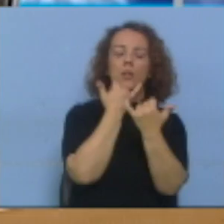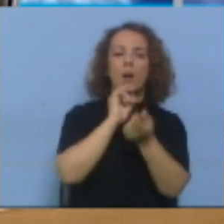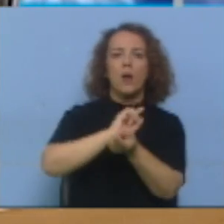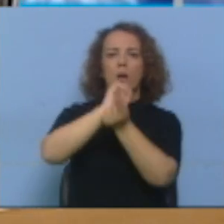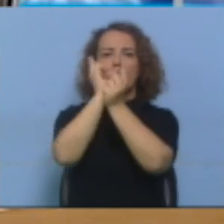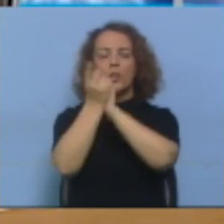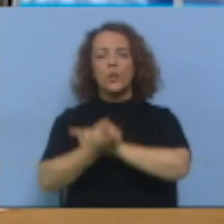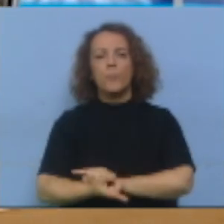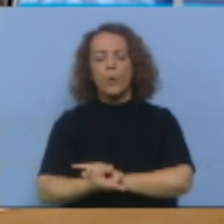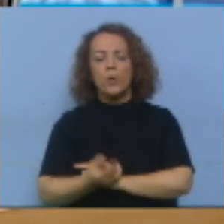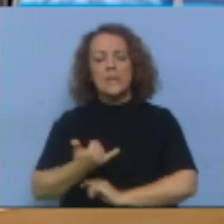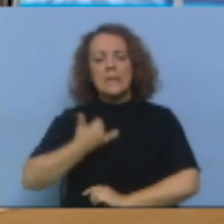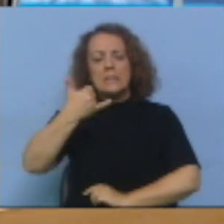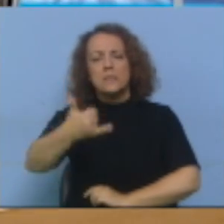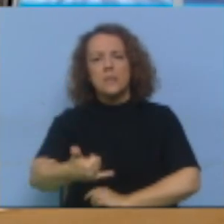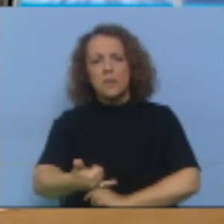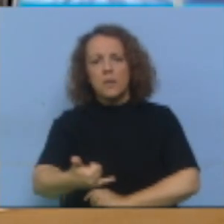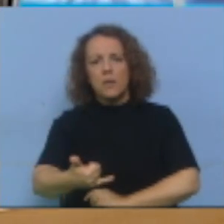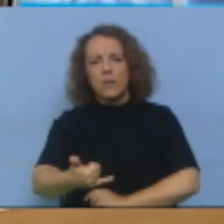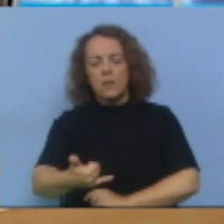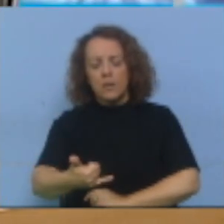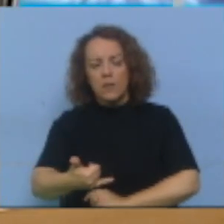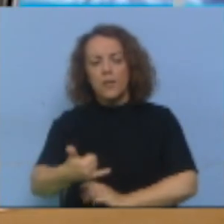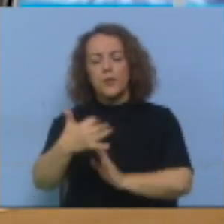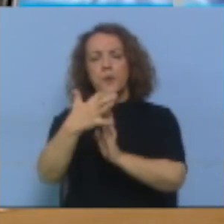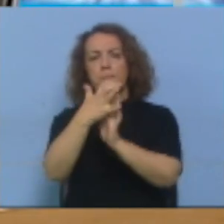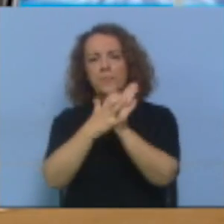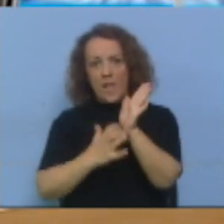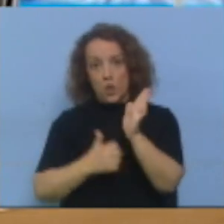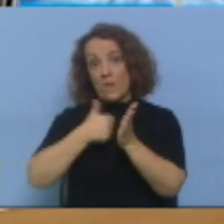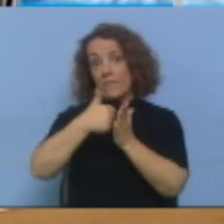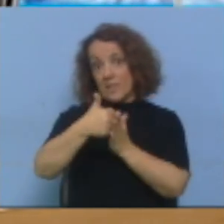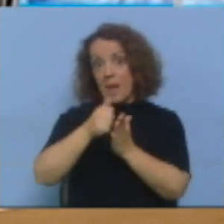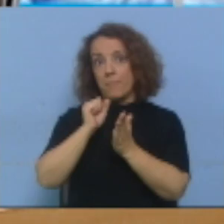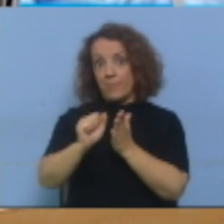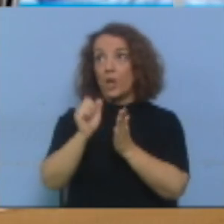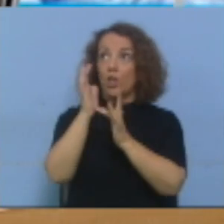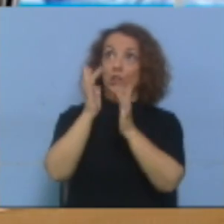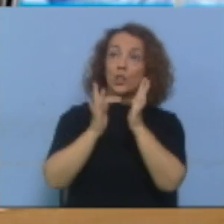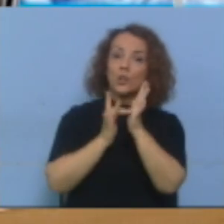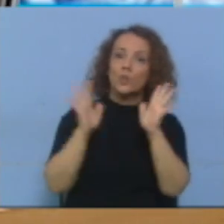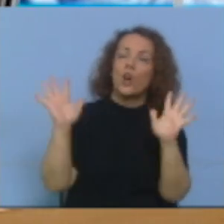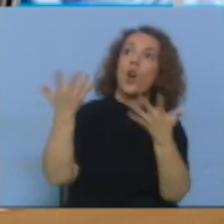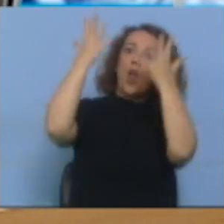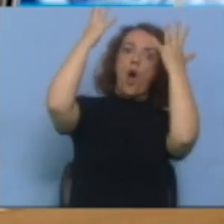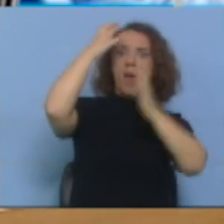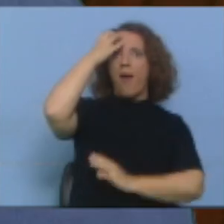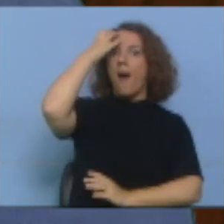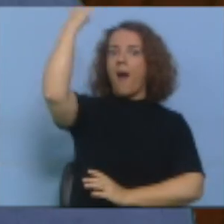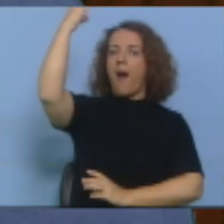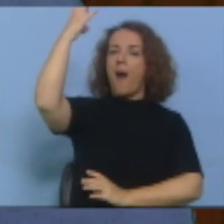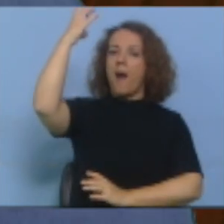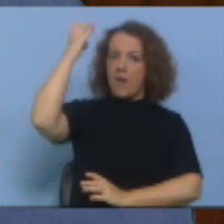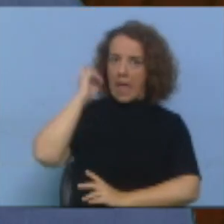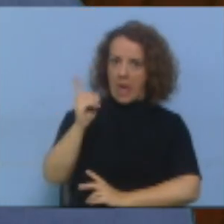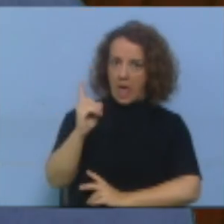textos do Evangelho. No início, que de facto é da glória de Jesus, ele é proclamado rei, é aclamado rei, mas